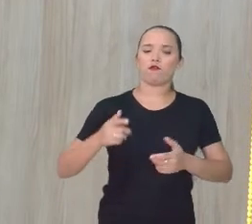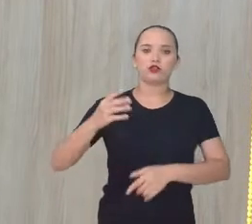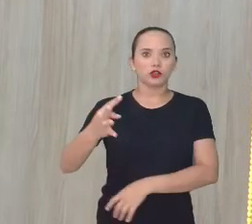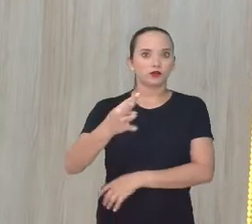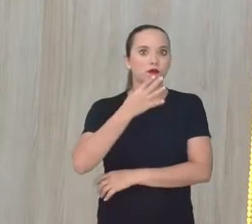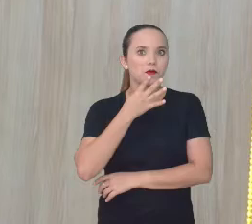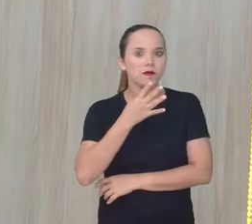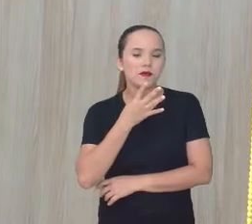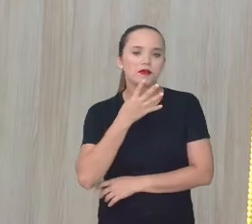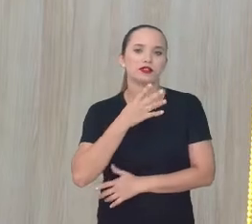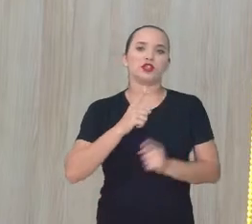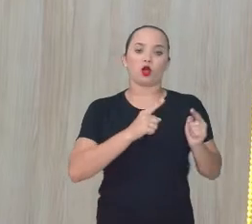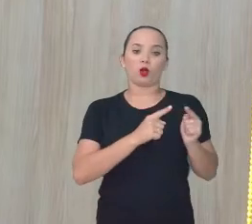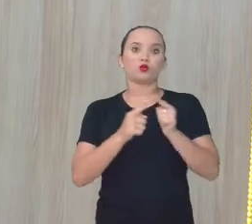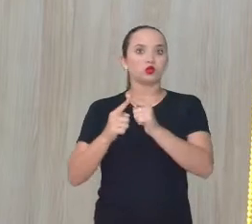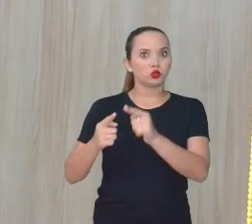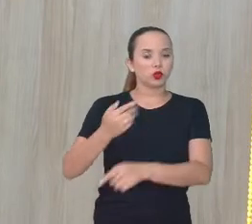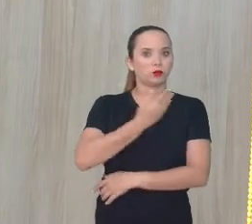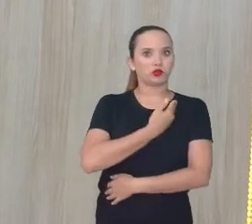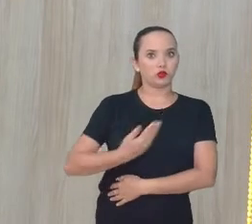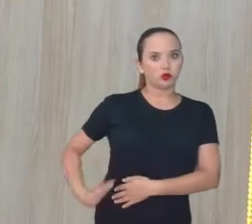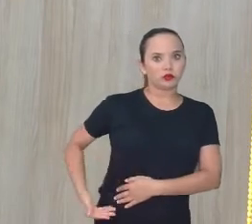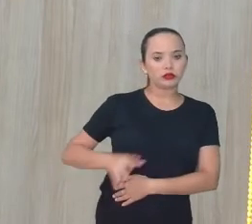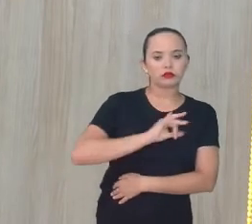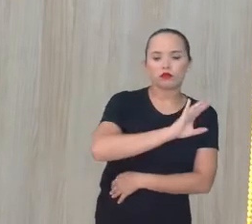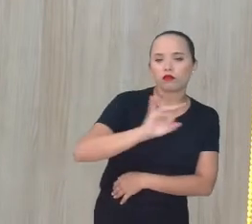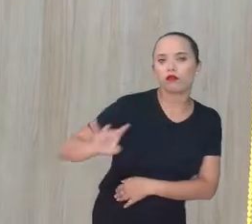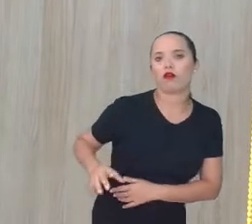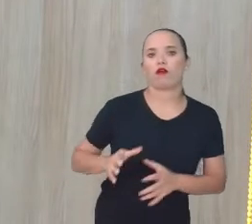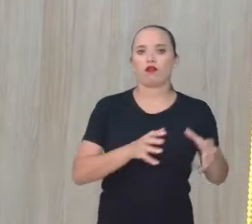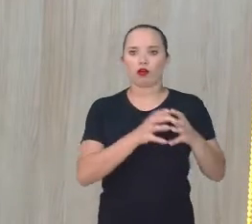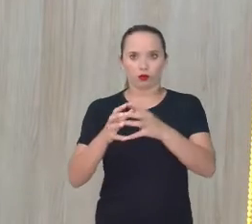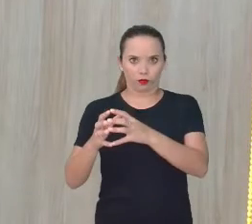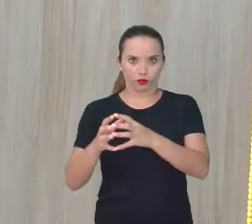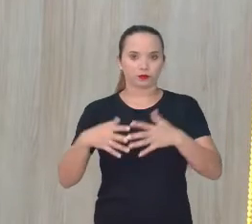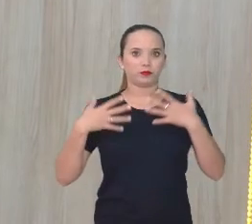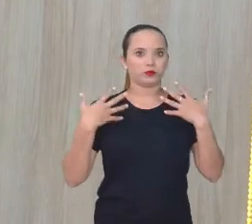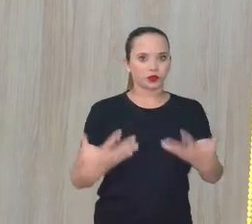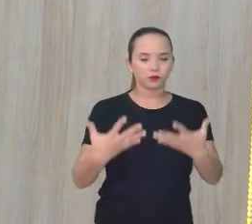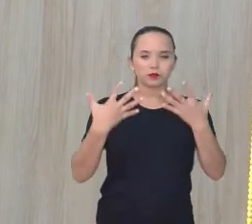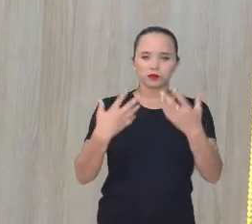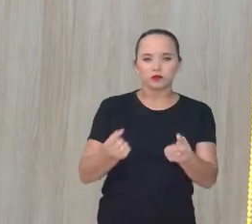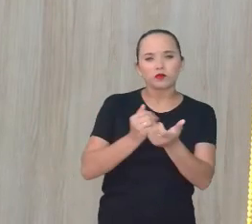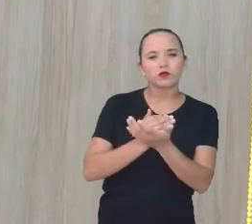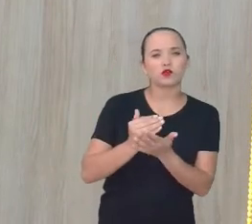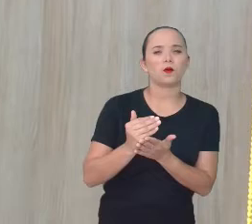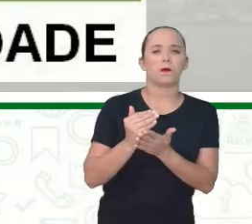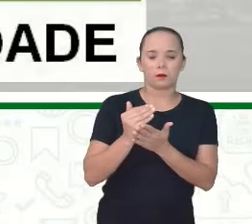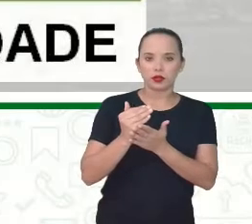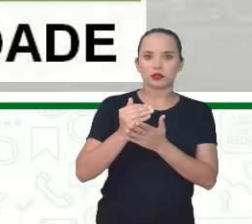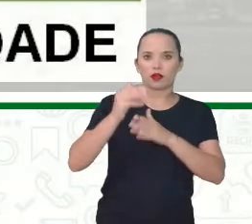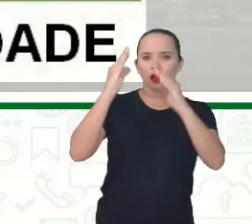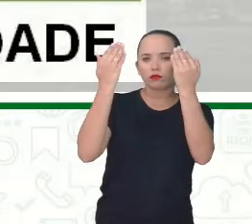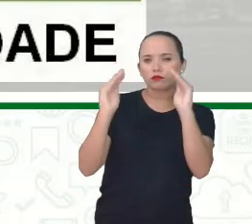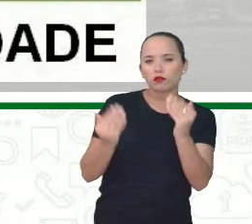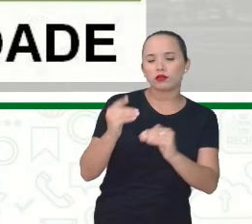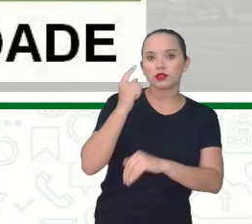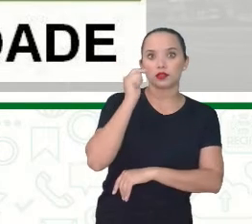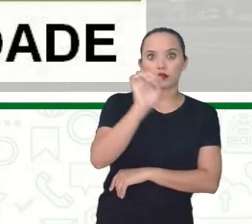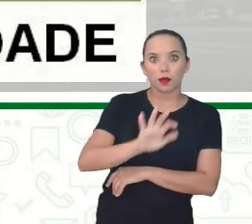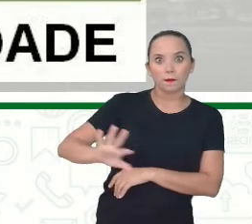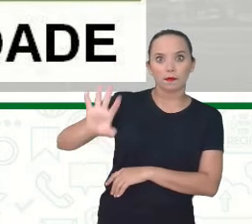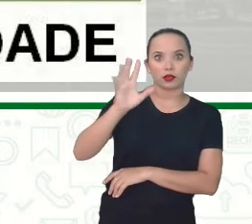as formas de governo que esses grupos sociais eles desenvolvem. Então, vamos começar analisando a imagem, que é